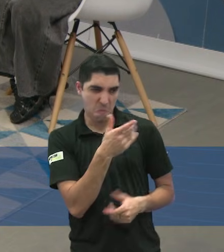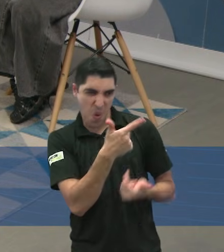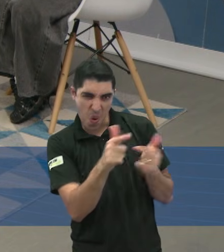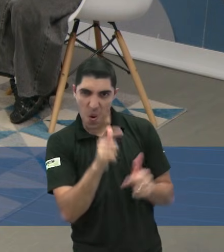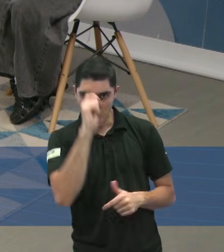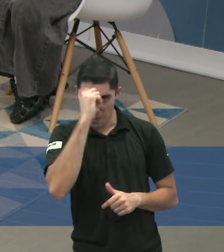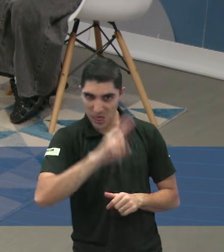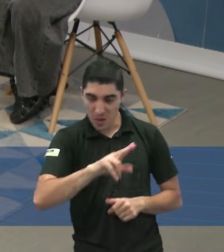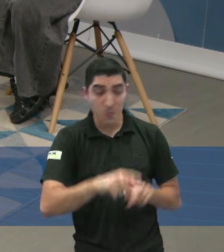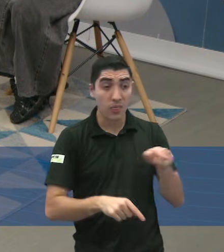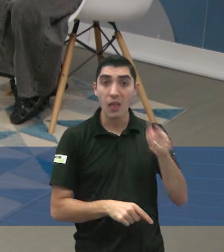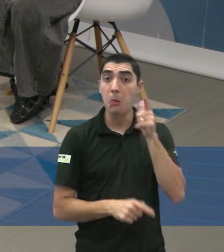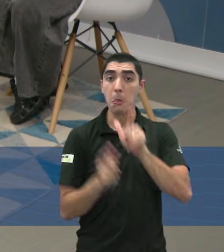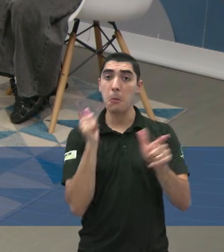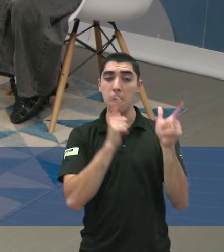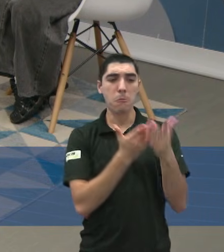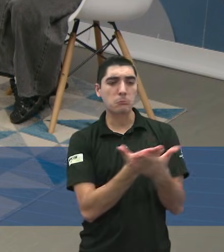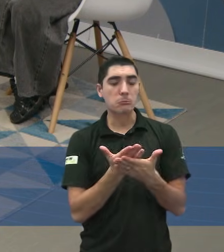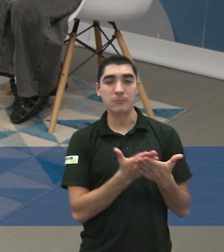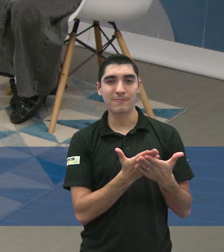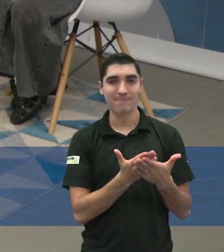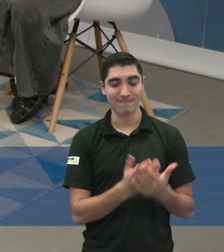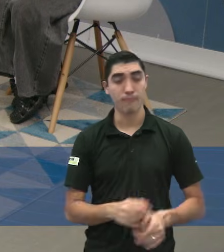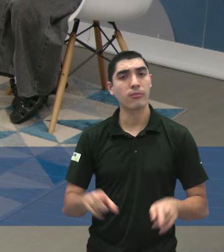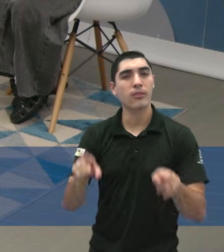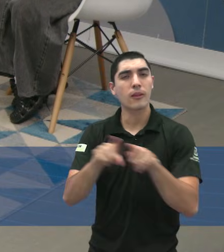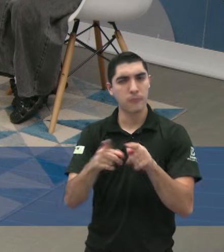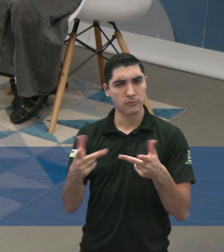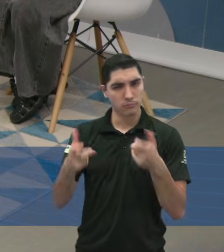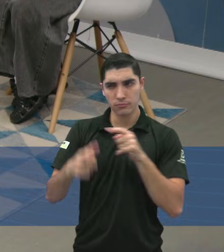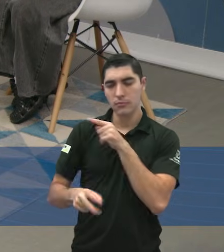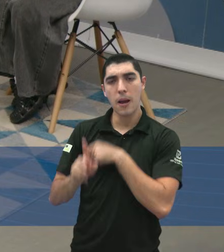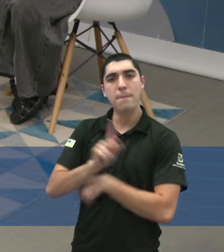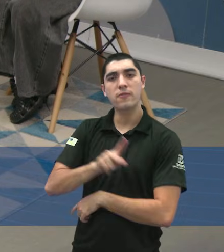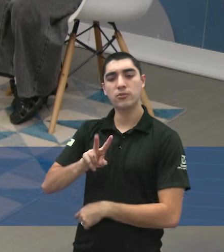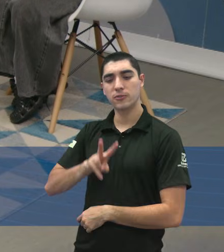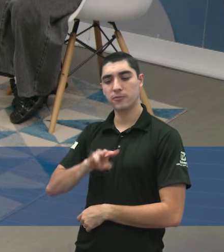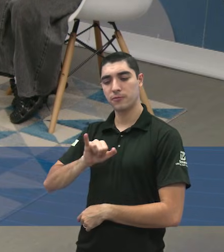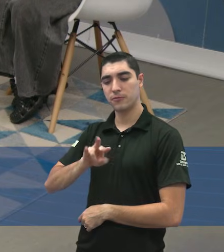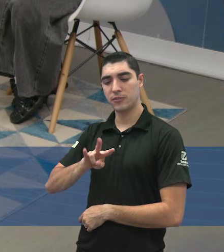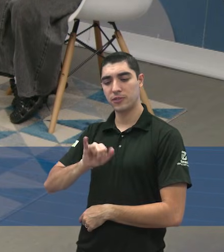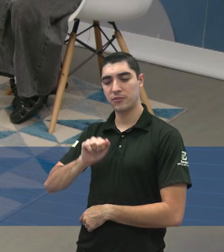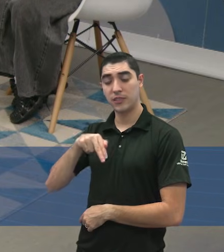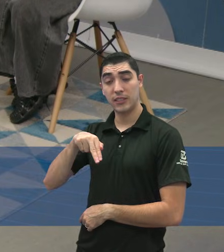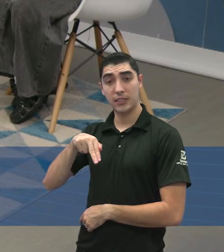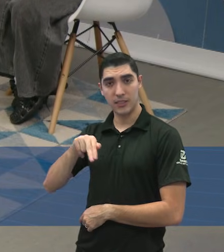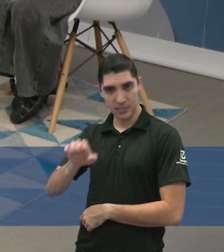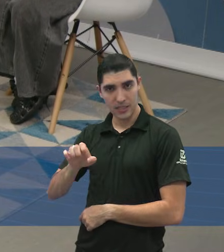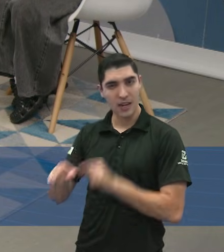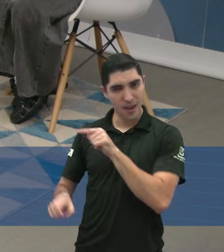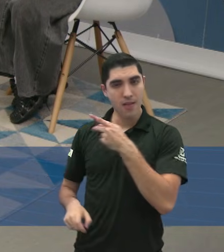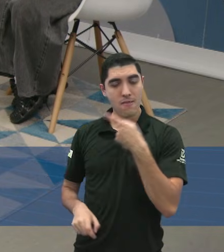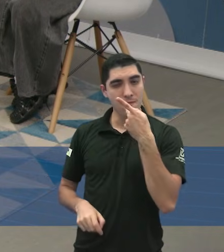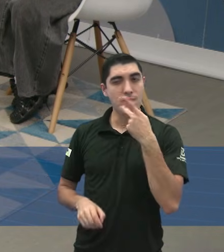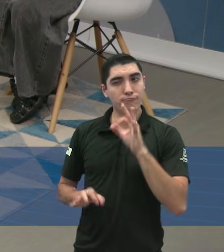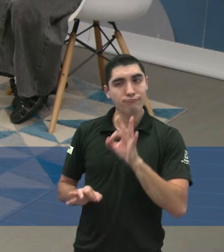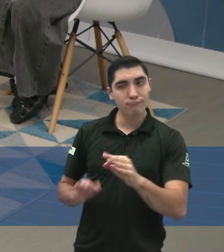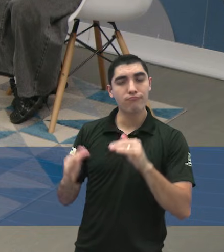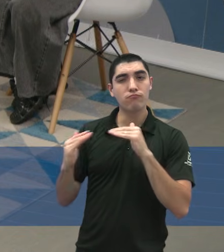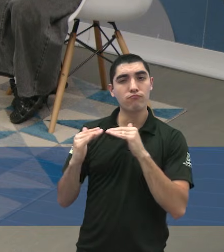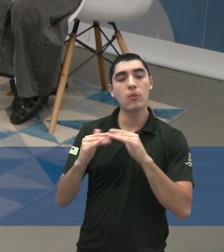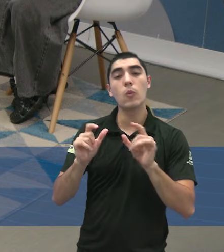como a professora Viviane falou, né? Sim. Tem que dar, Viviana Mendes, né? Tem que dar